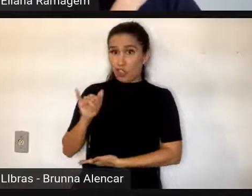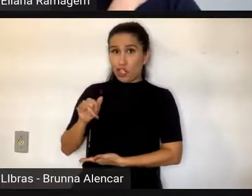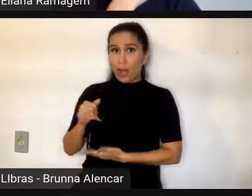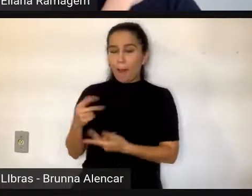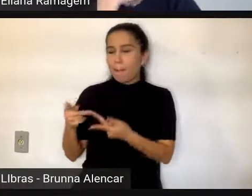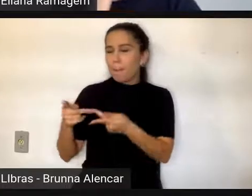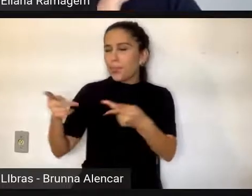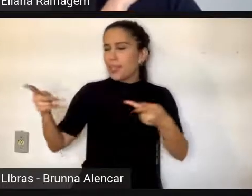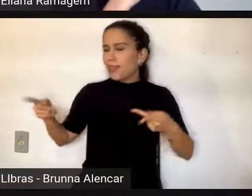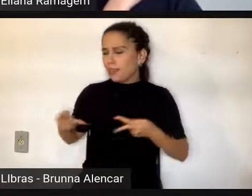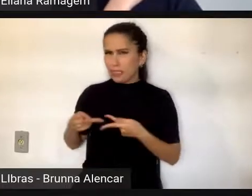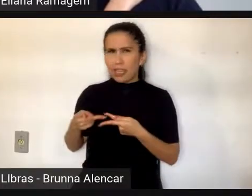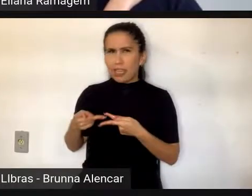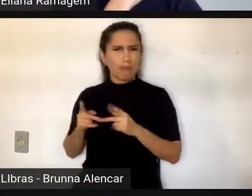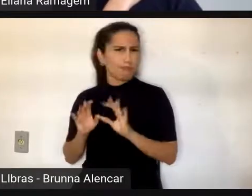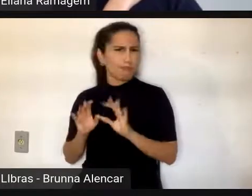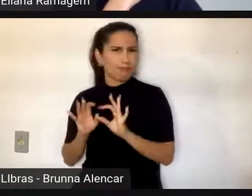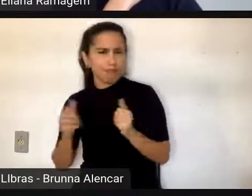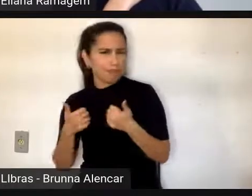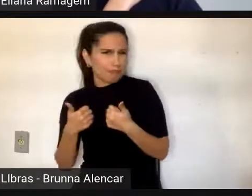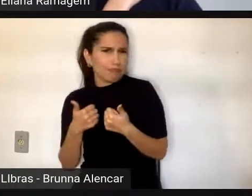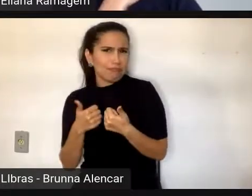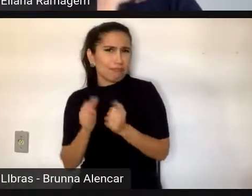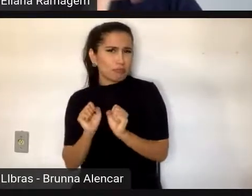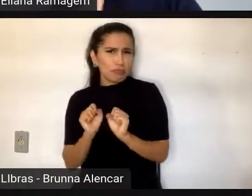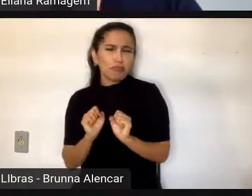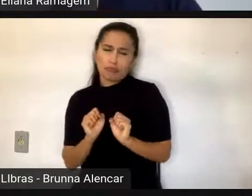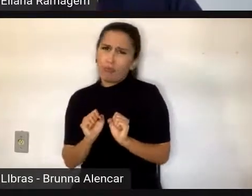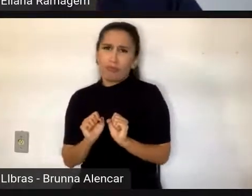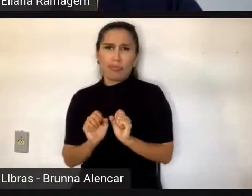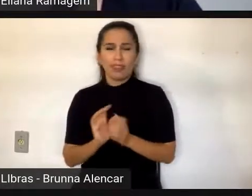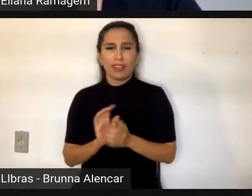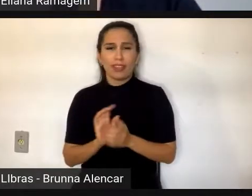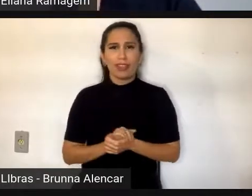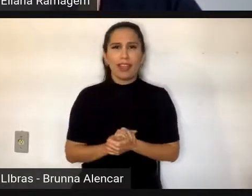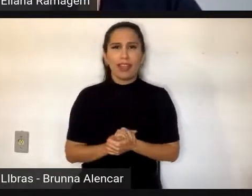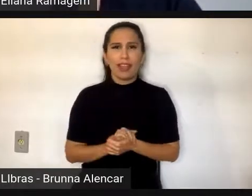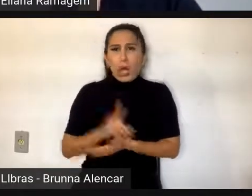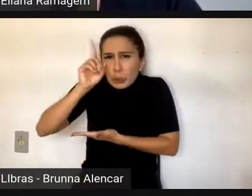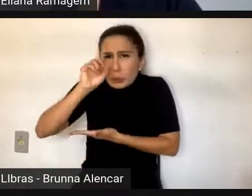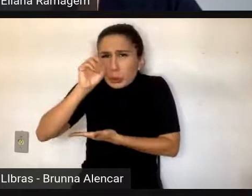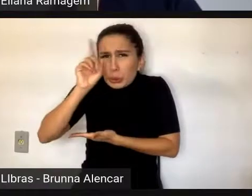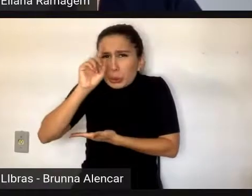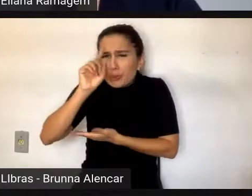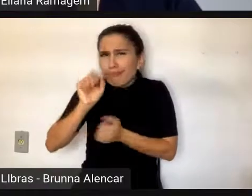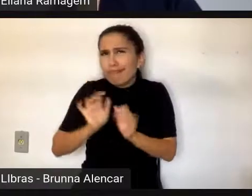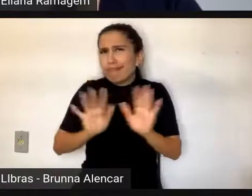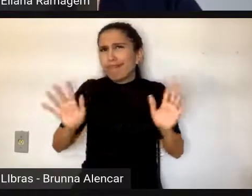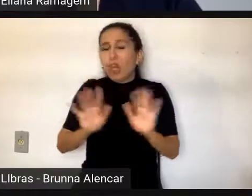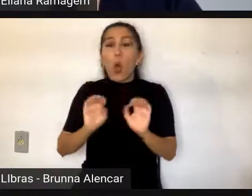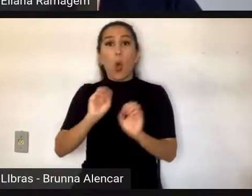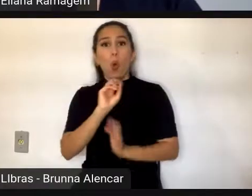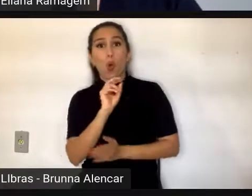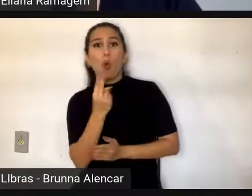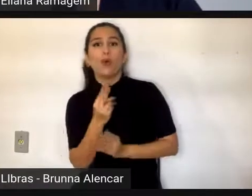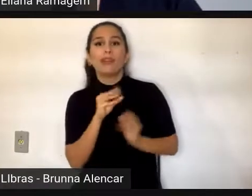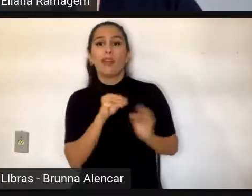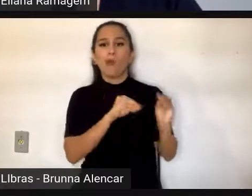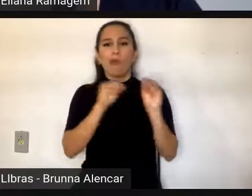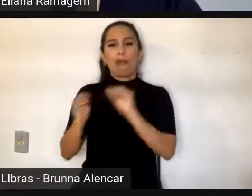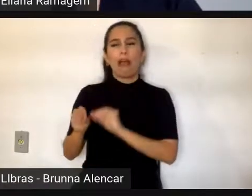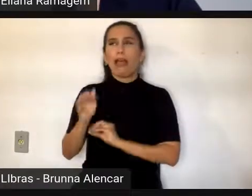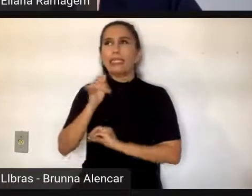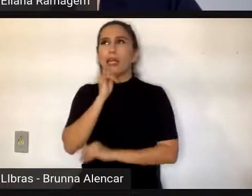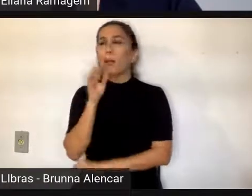está encerrando a semana. Ou se eu cozinho todos os dias, por que não pedir o delivery no domingo, né?